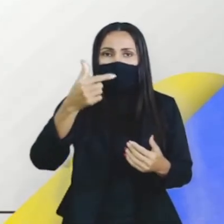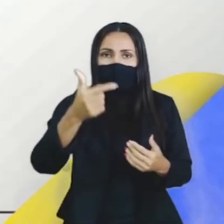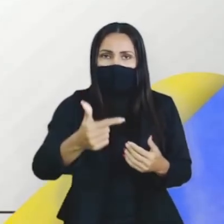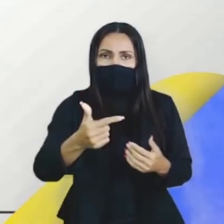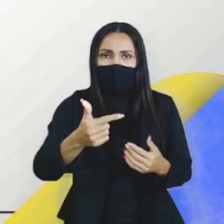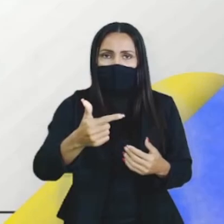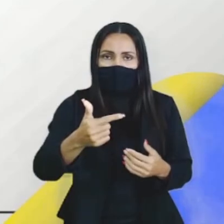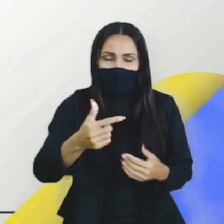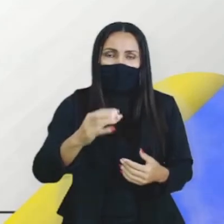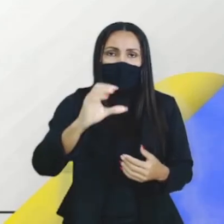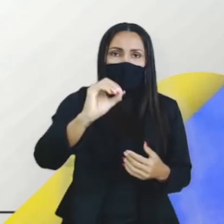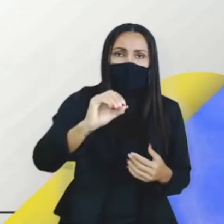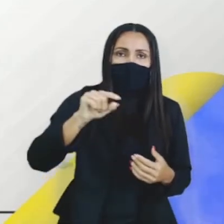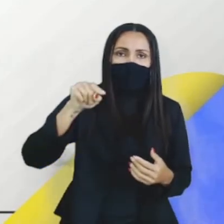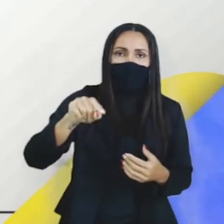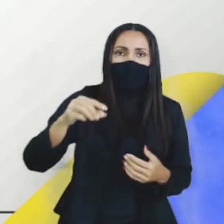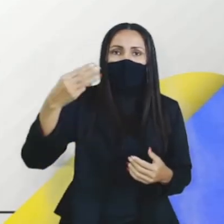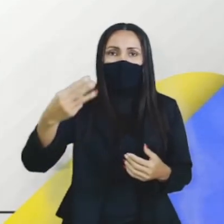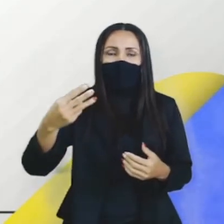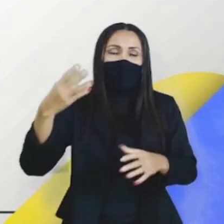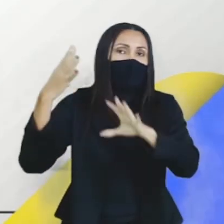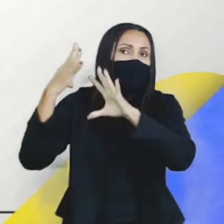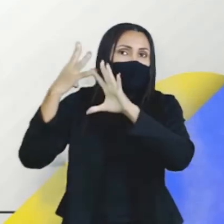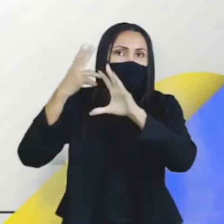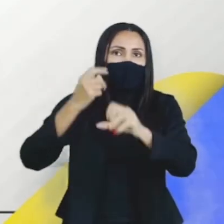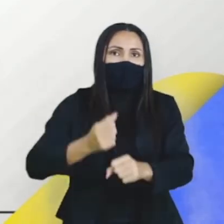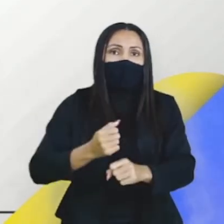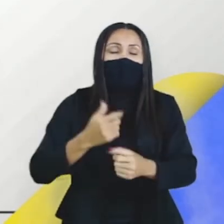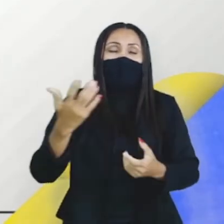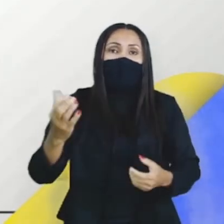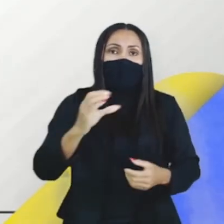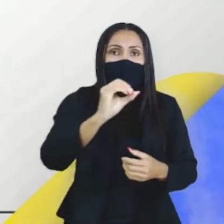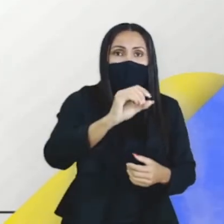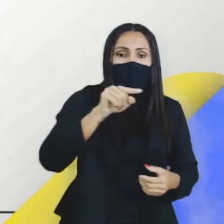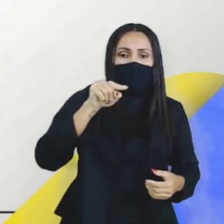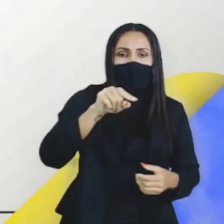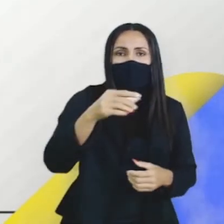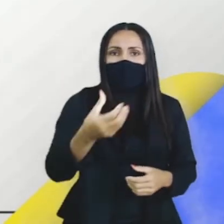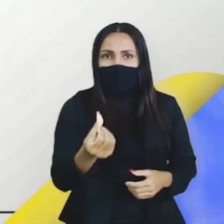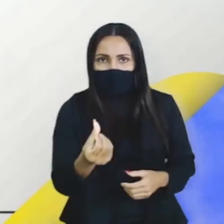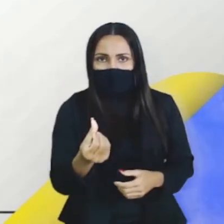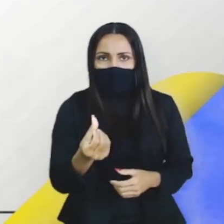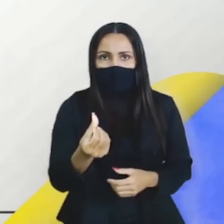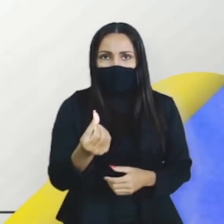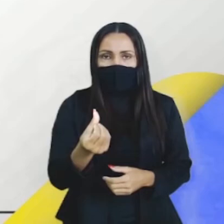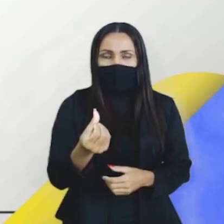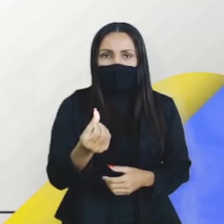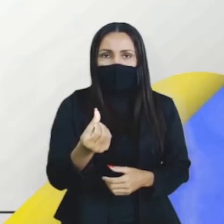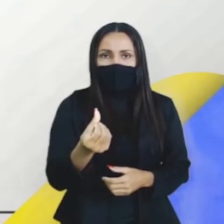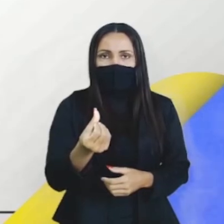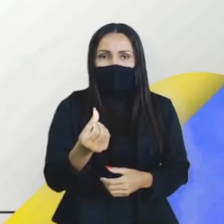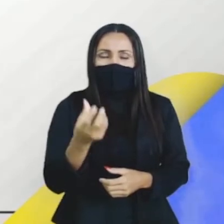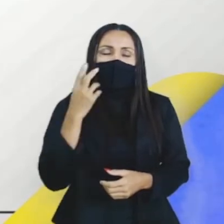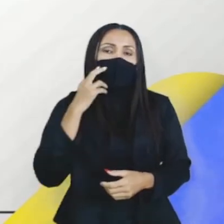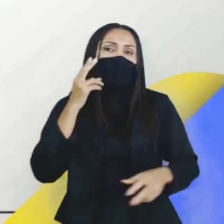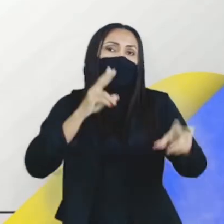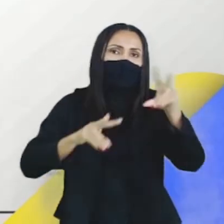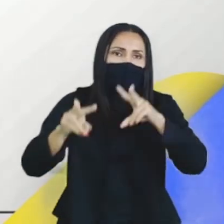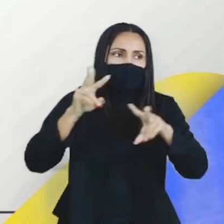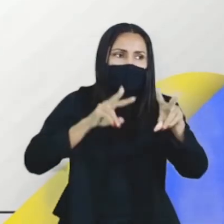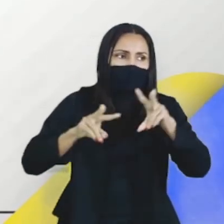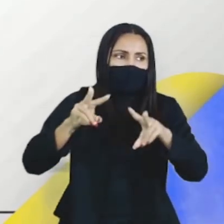por 0,3 e o resultado foi 0,6. Então, visualizem aí